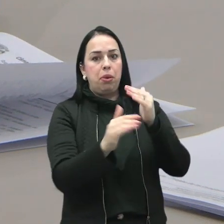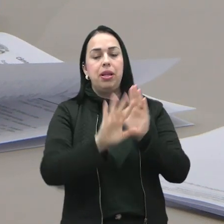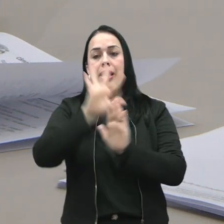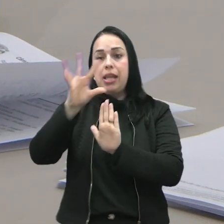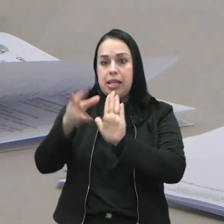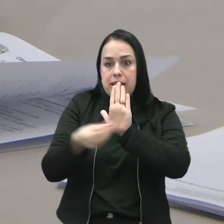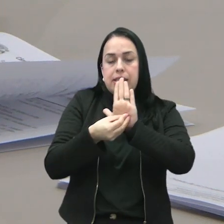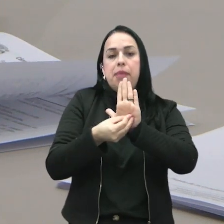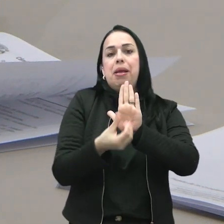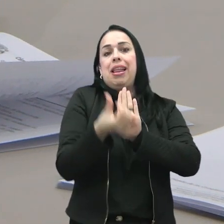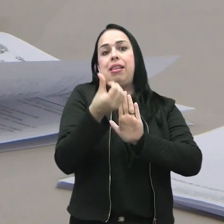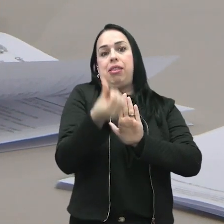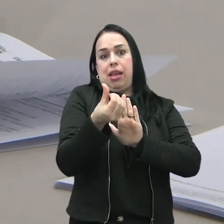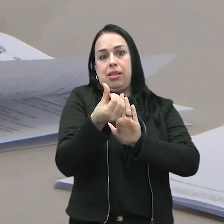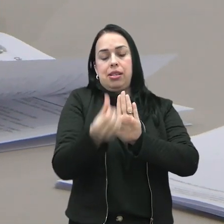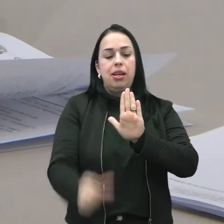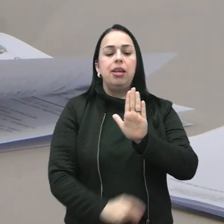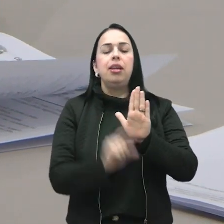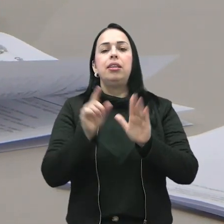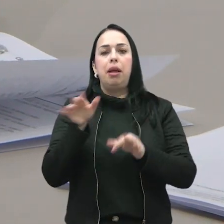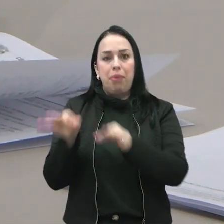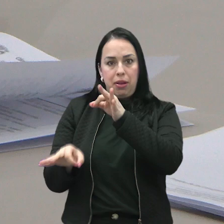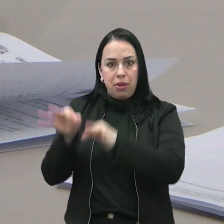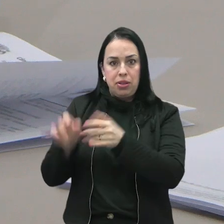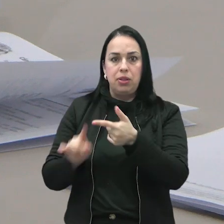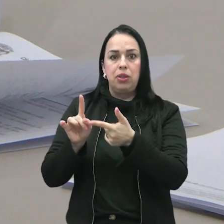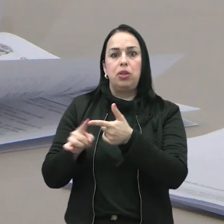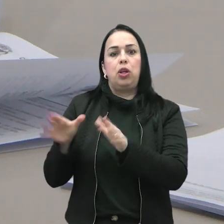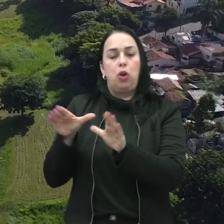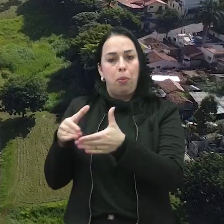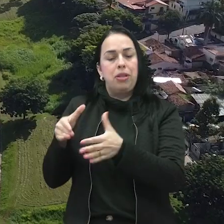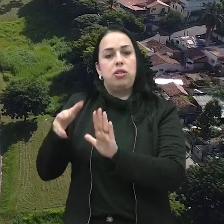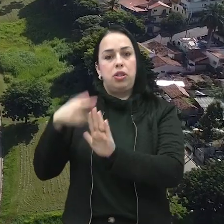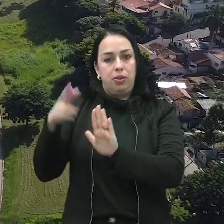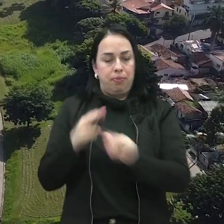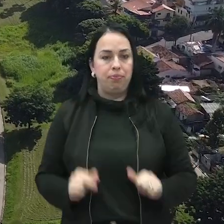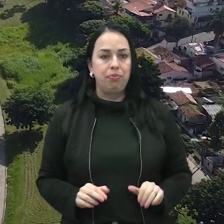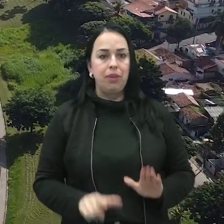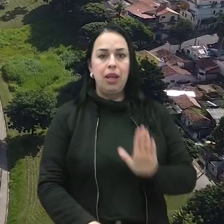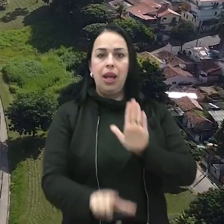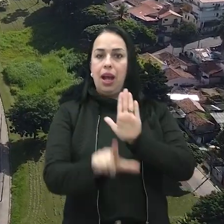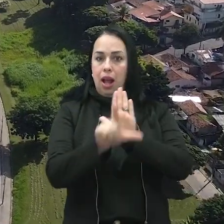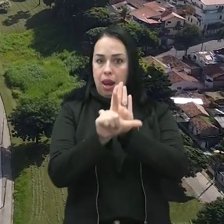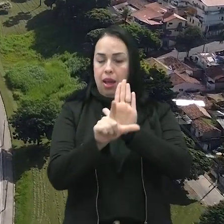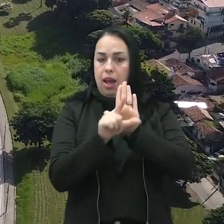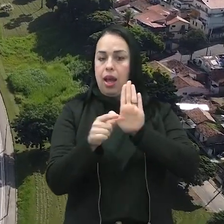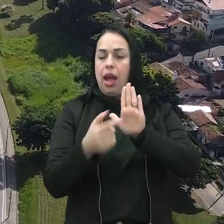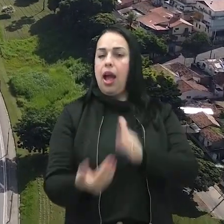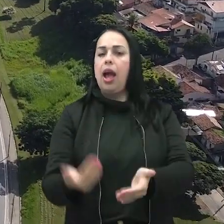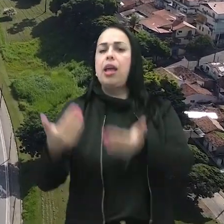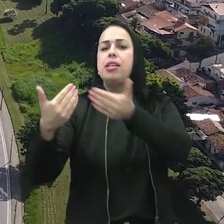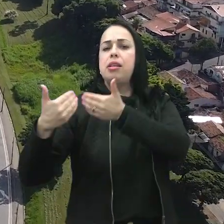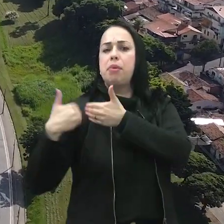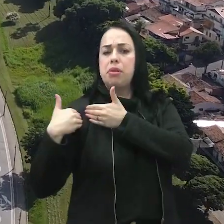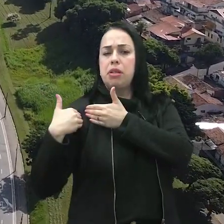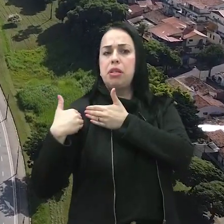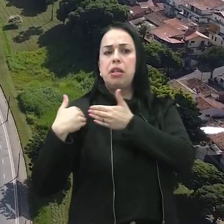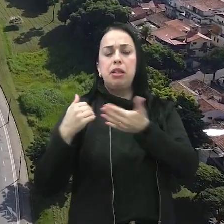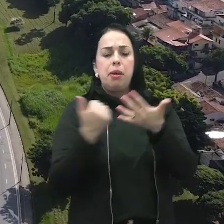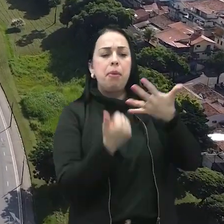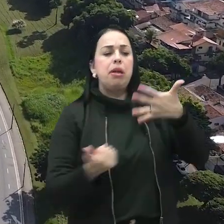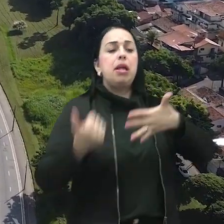6 emendas da mesa diretora e da Comissão de Justiça e Redação. A Lei de Diretrizes Orçamentárias é responsável por